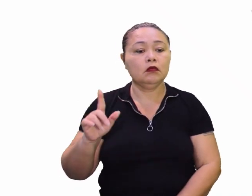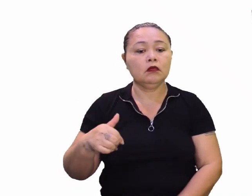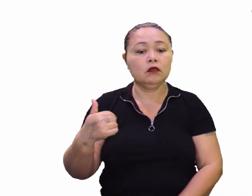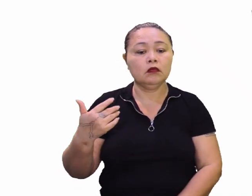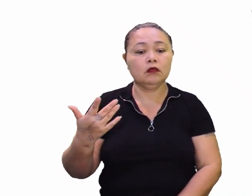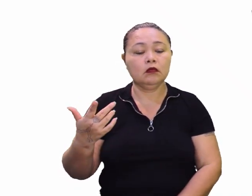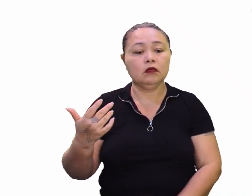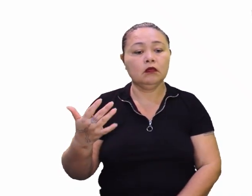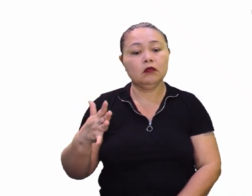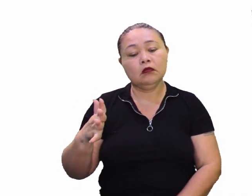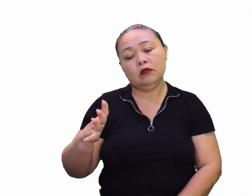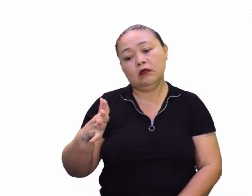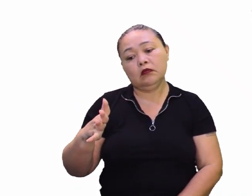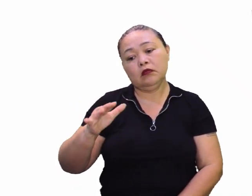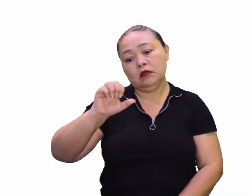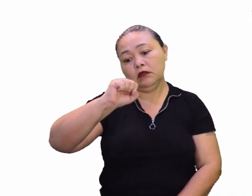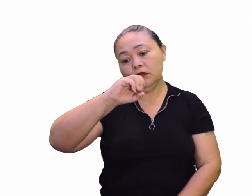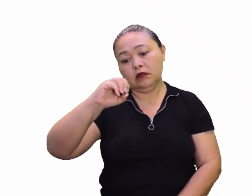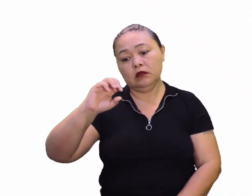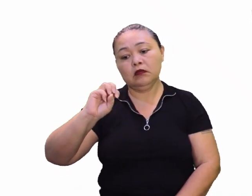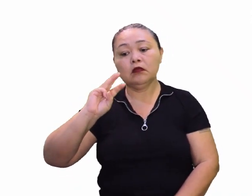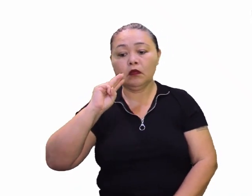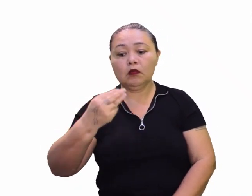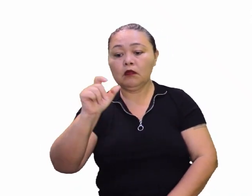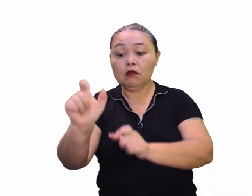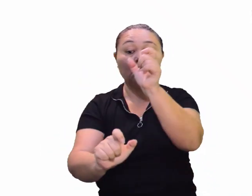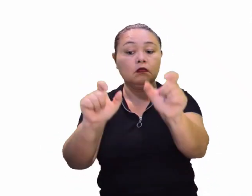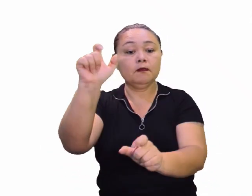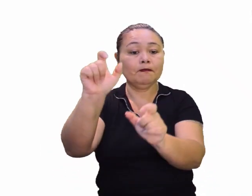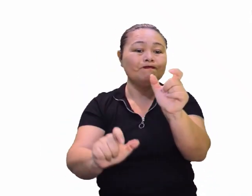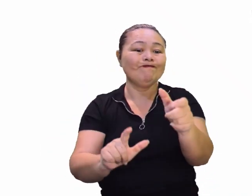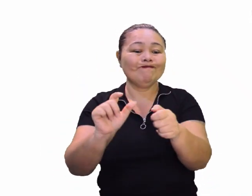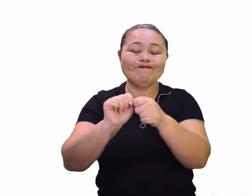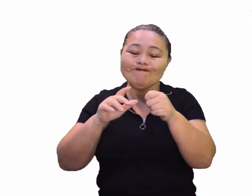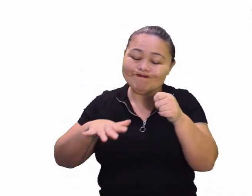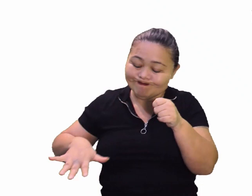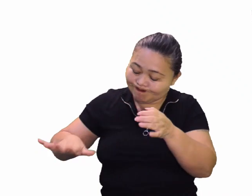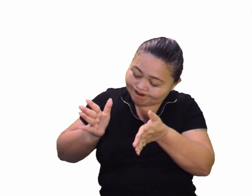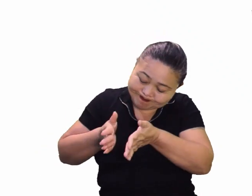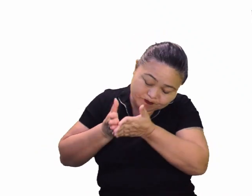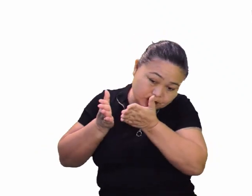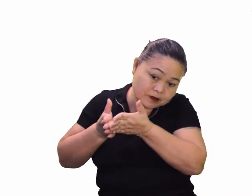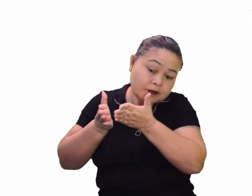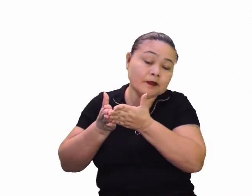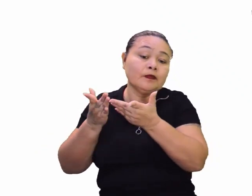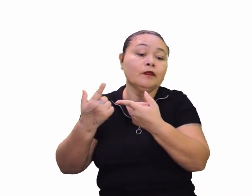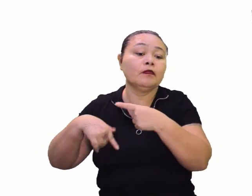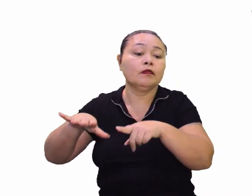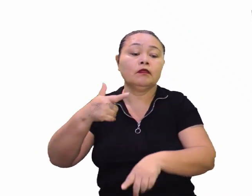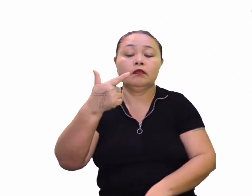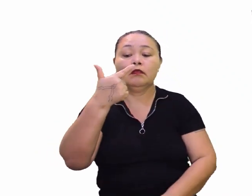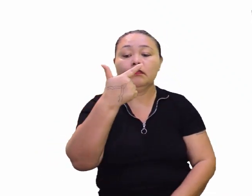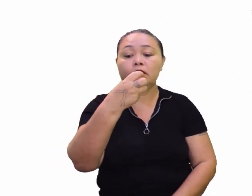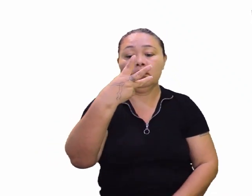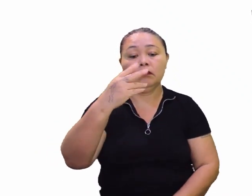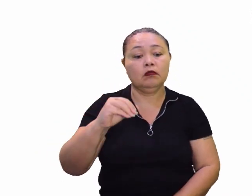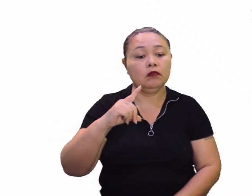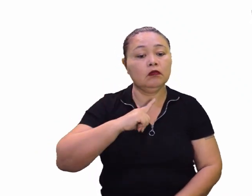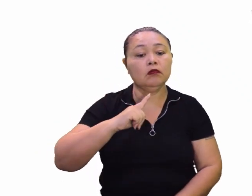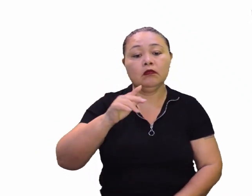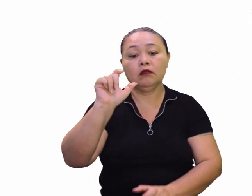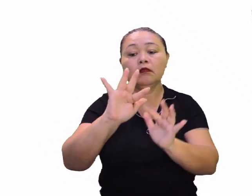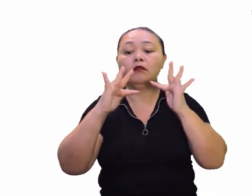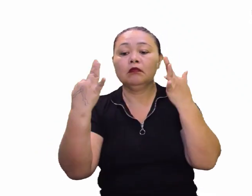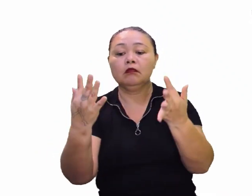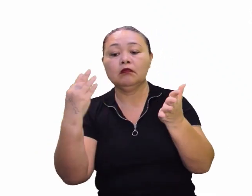Exato. Onde aproximadamente 800 milhões de pessoas em situação de pobreza e 230 milhões de